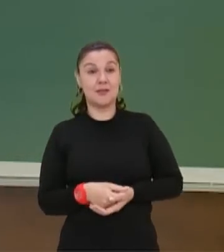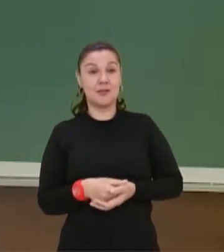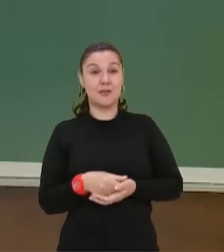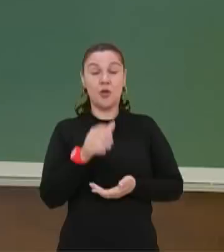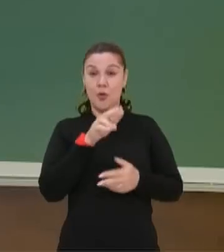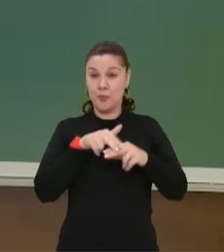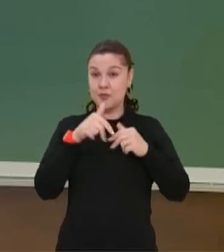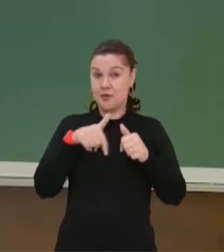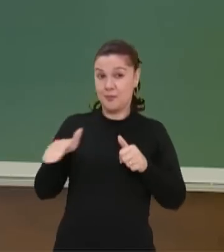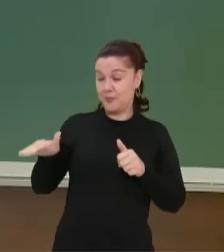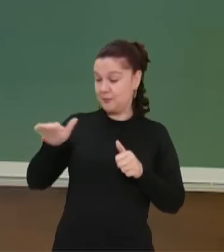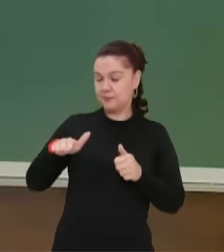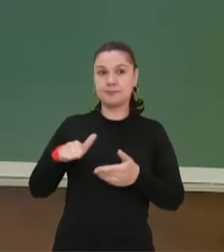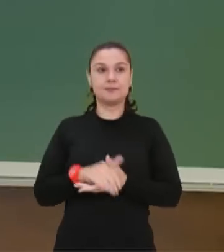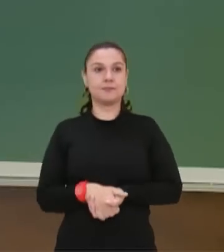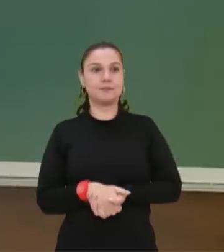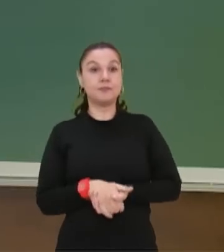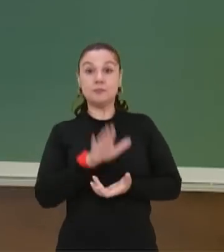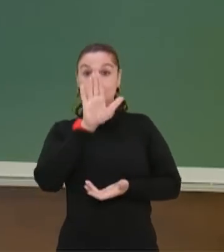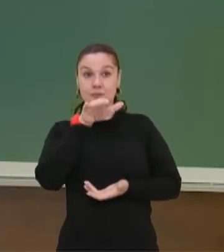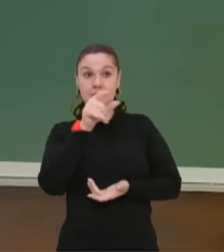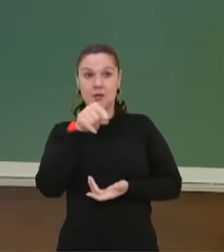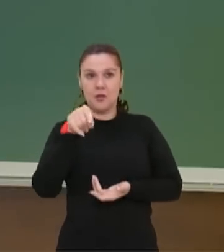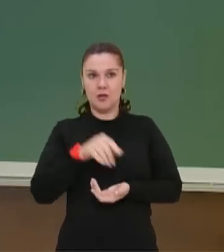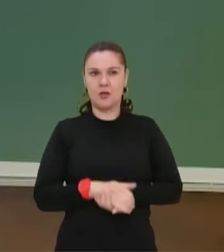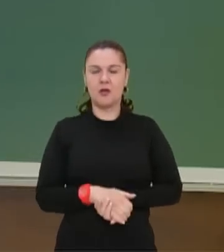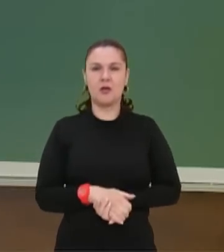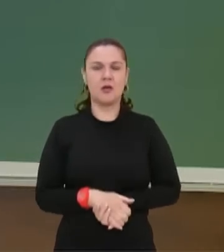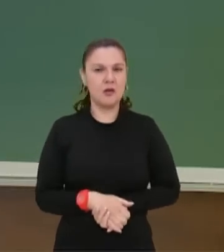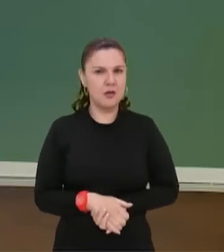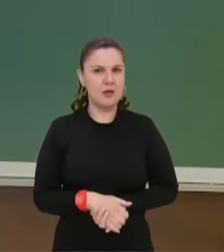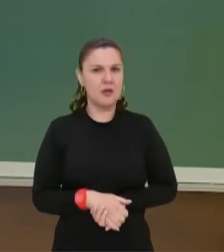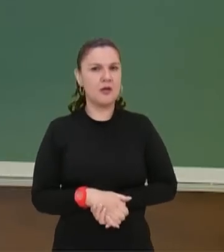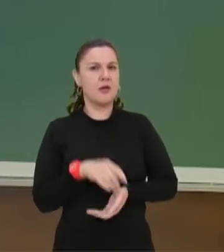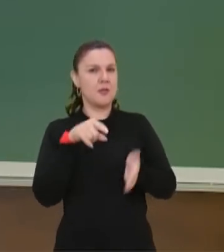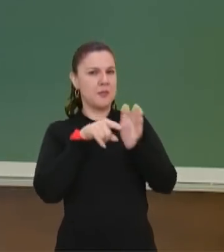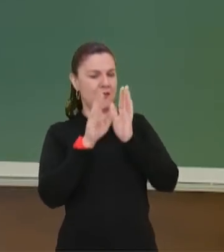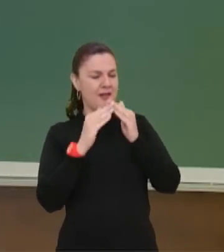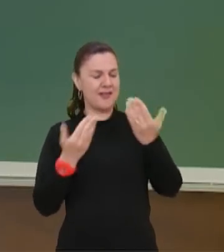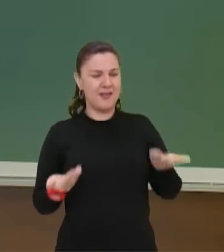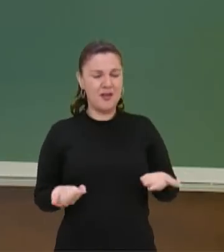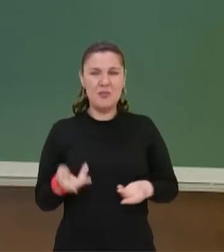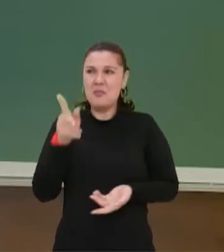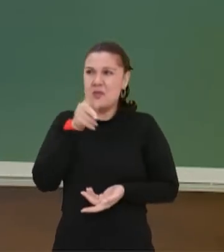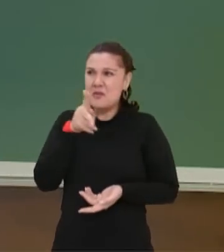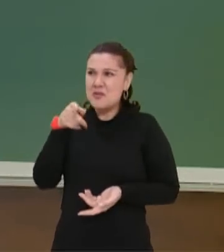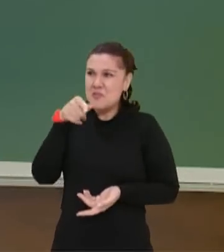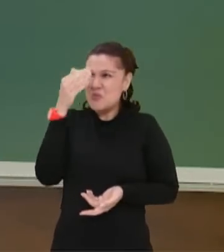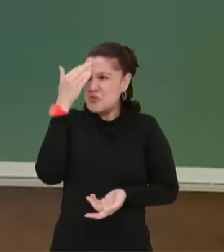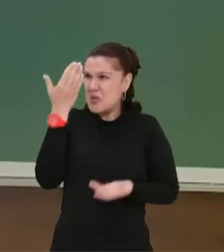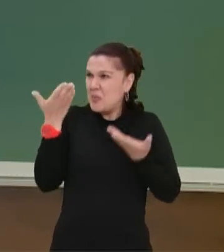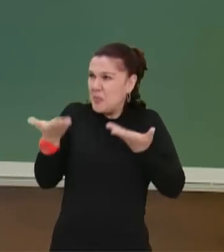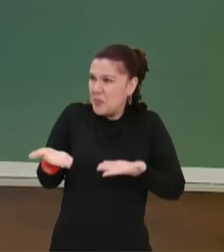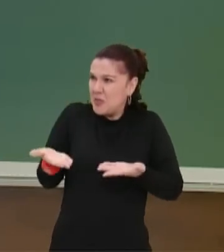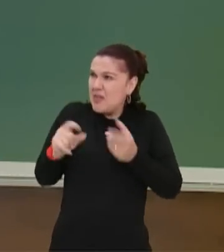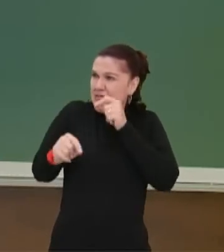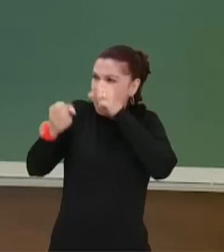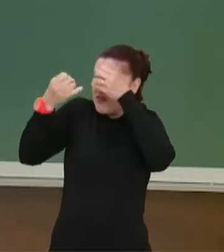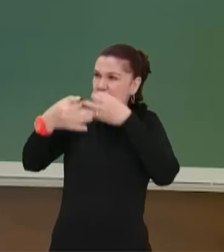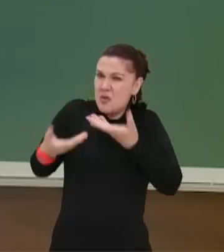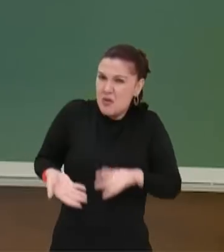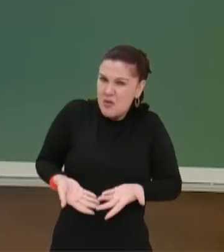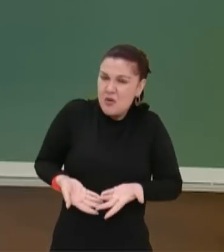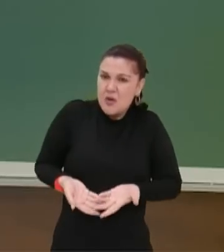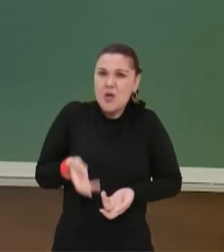muito baixos mesmo. Bom, aí vocês devem se perguntar aí na casa de vocês, mas de onde que esse professor sabe disso? Quem contou para